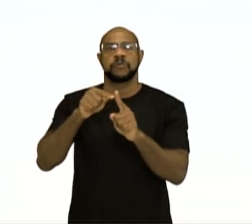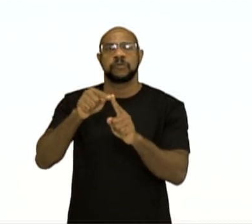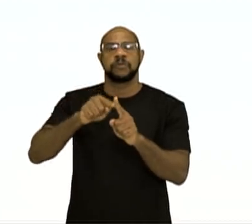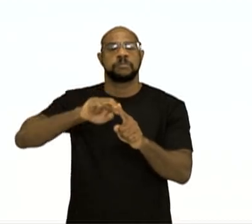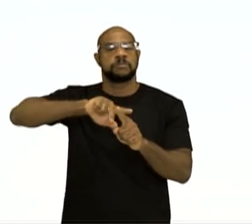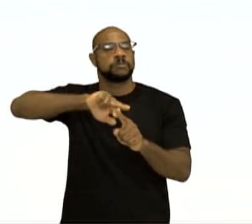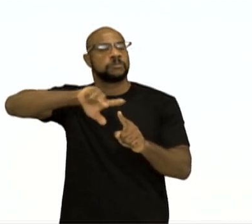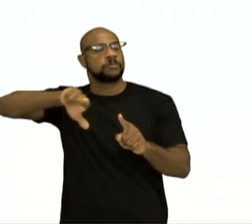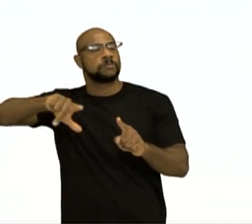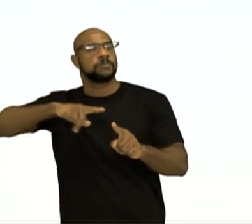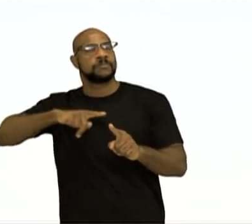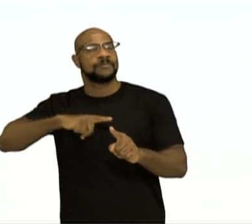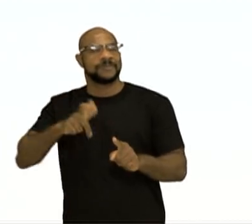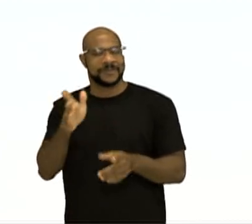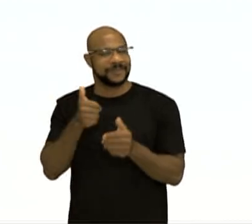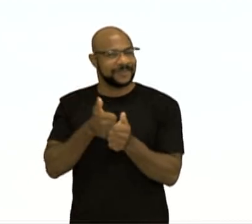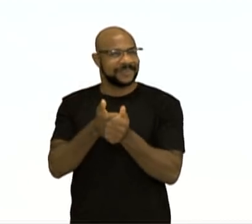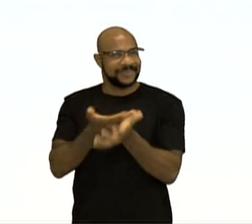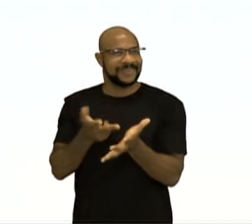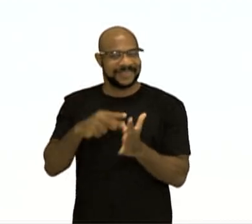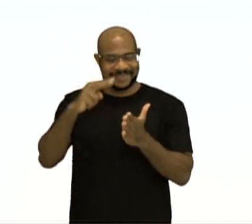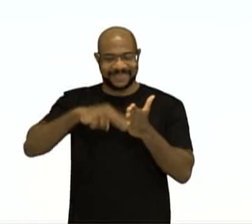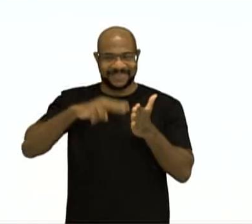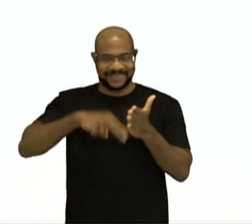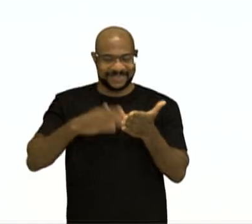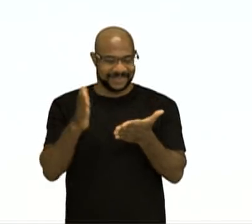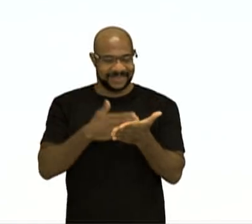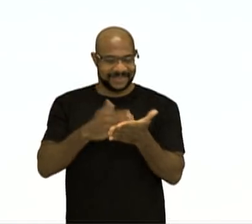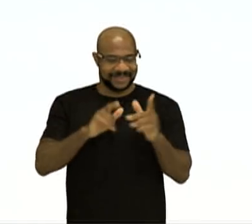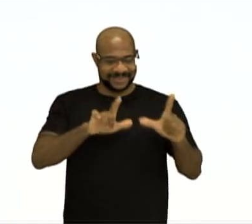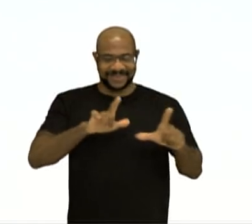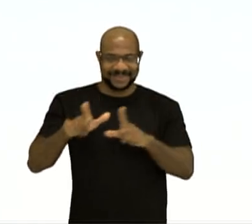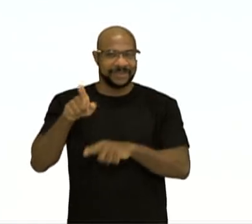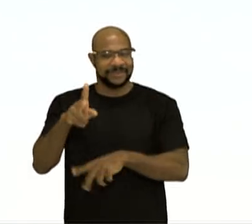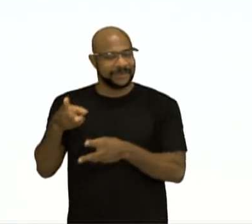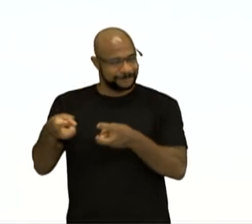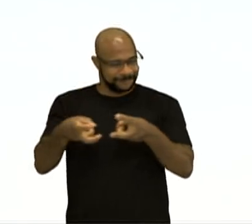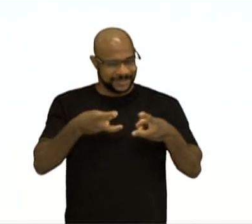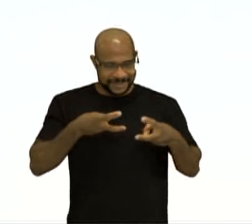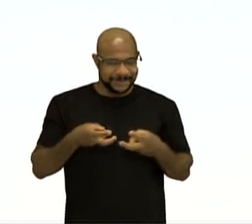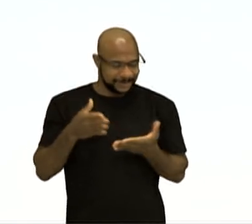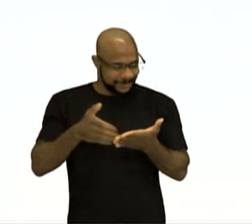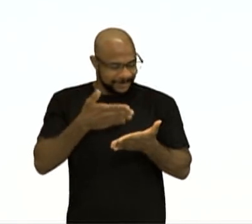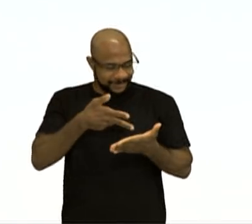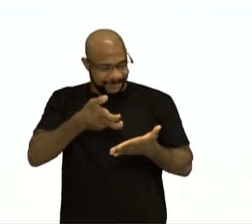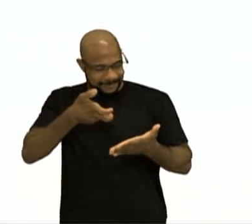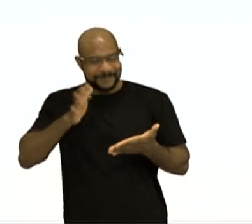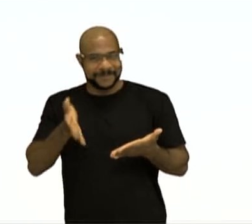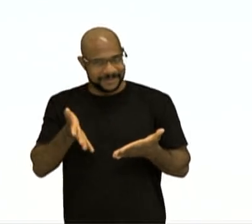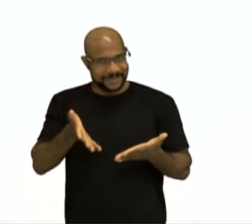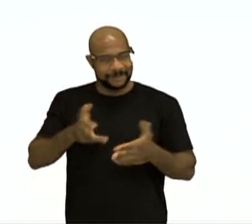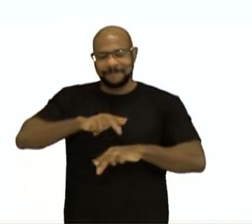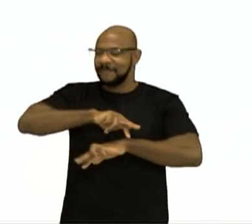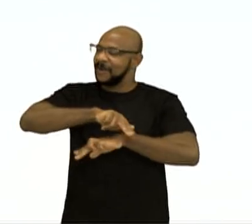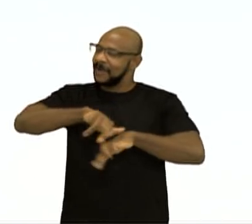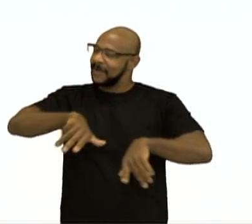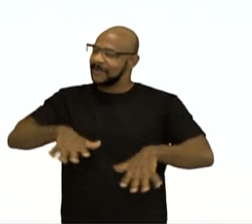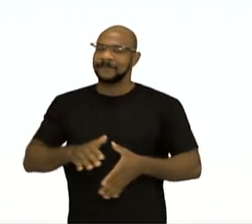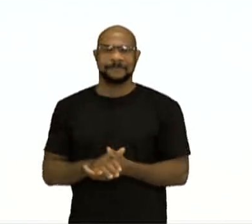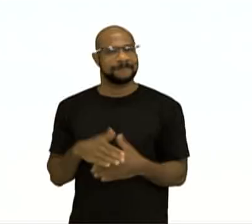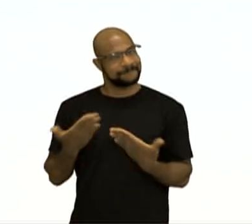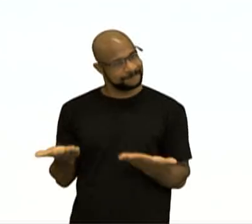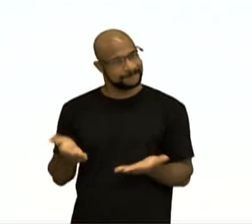você acompanha, se você lê história em quadrinhos, você já viu diversos tipos de balões que aparecem lá,